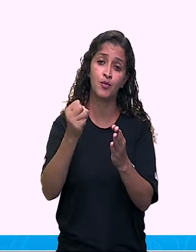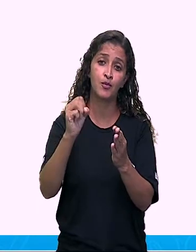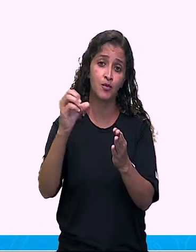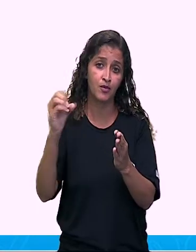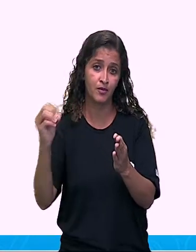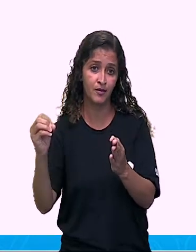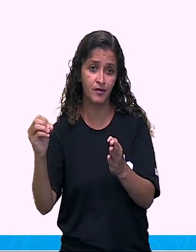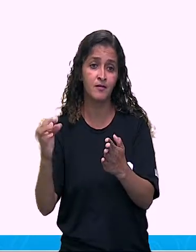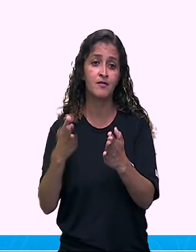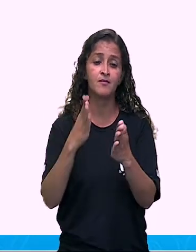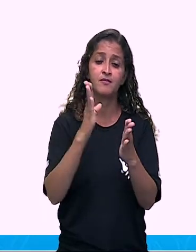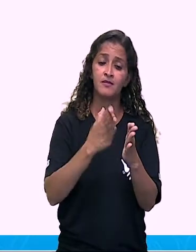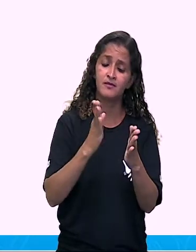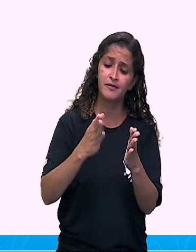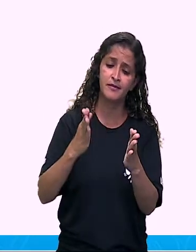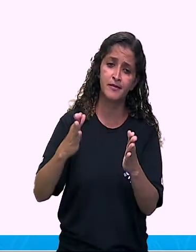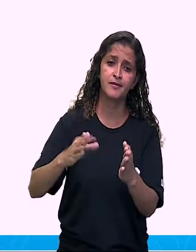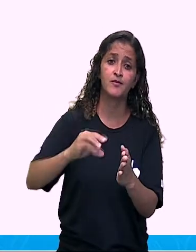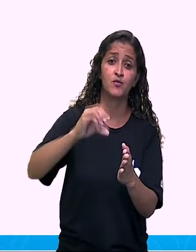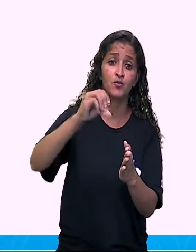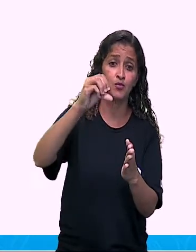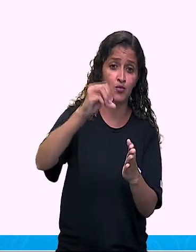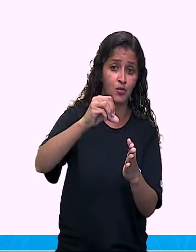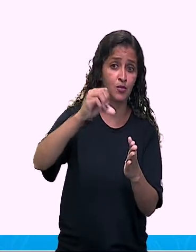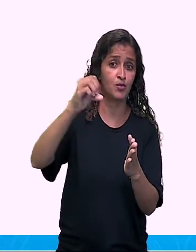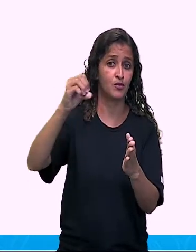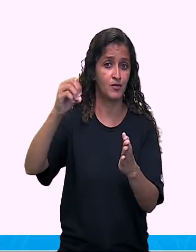9 barras, 9